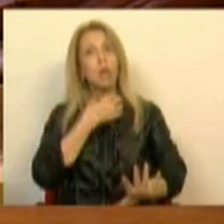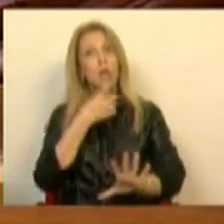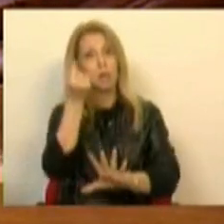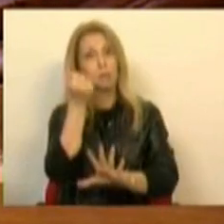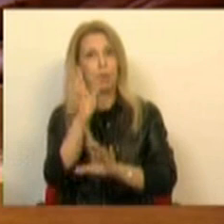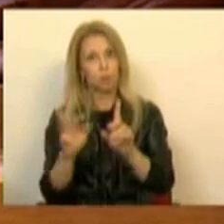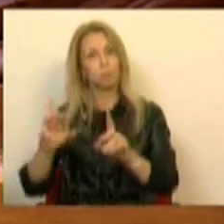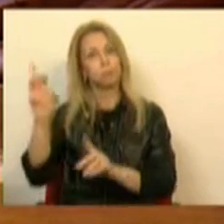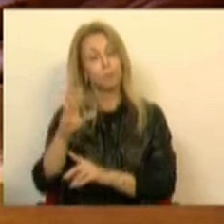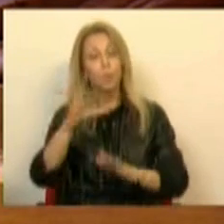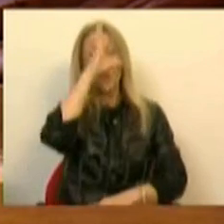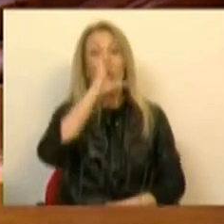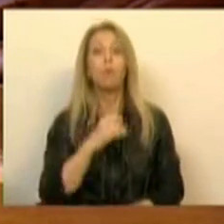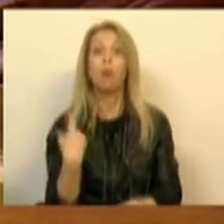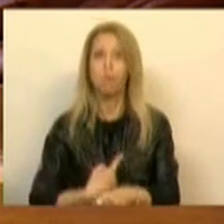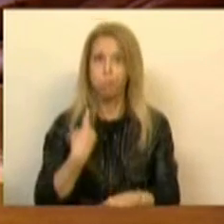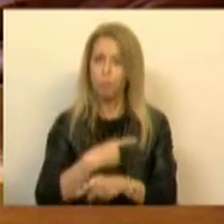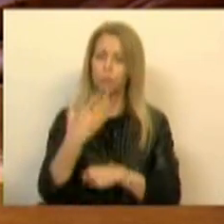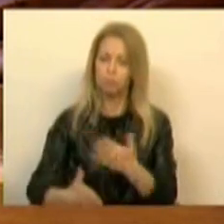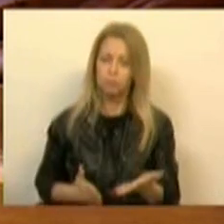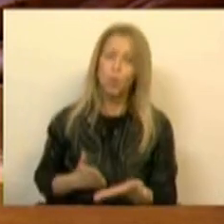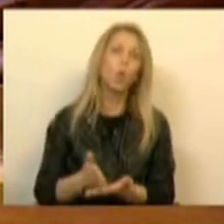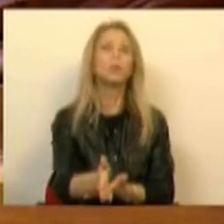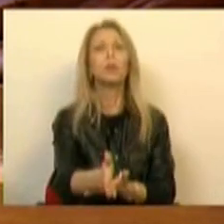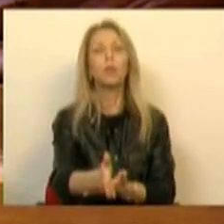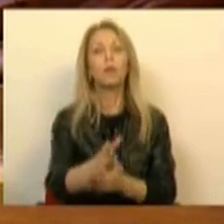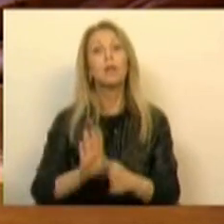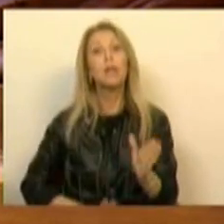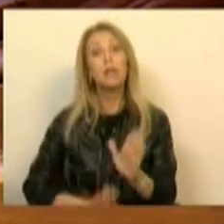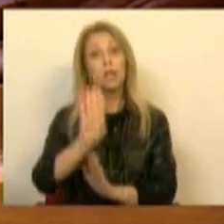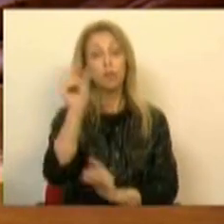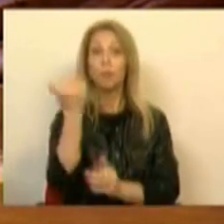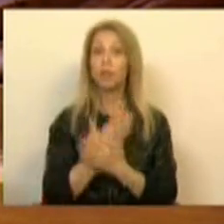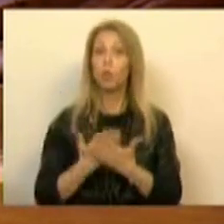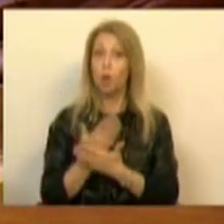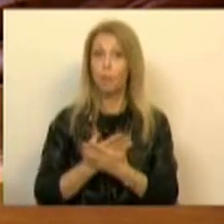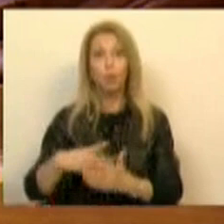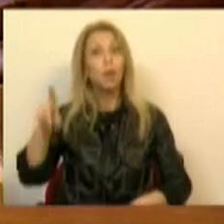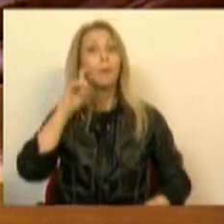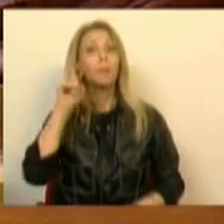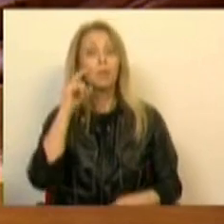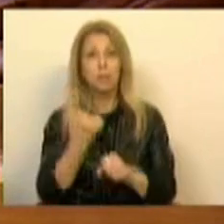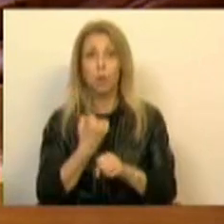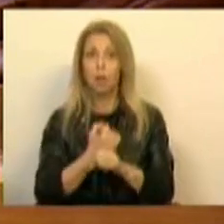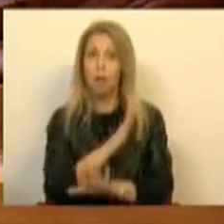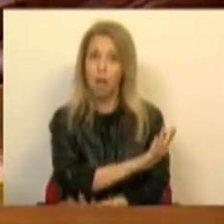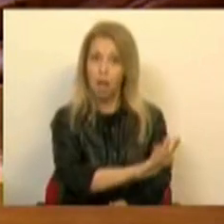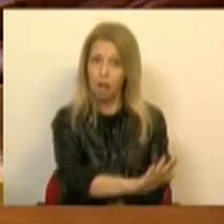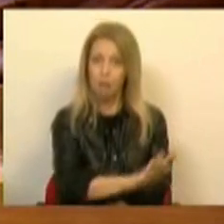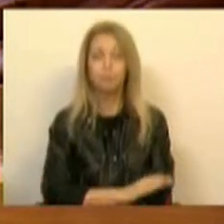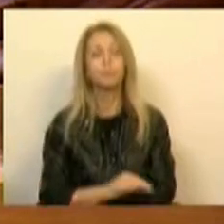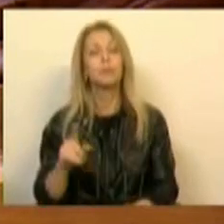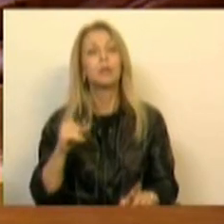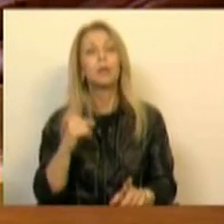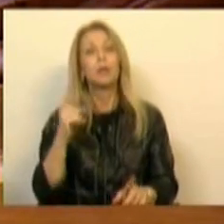O Governo mantém a sua continuidade de crescimento económico, de proteção do emprego, de crescimento